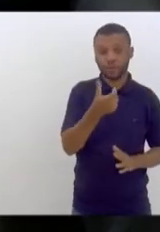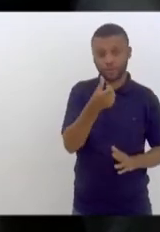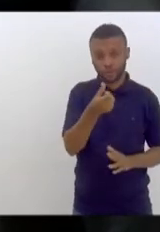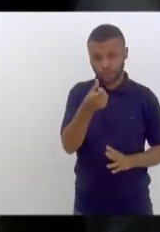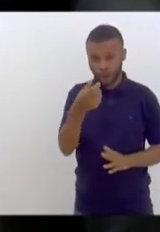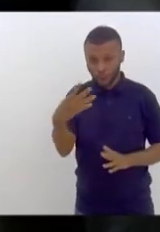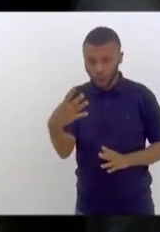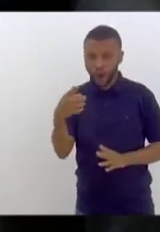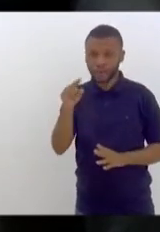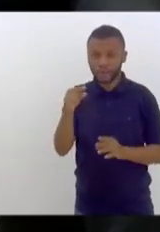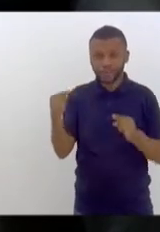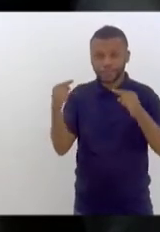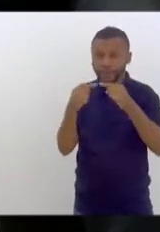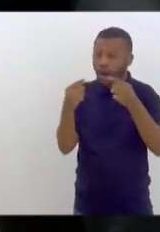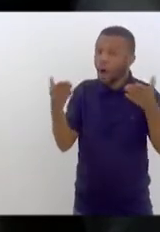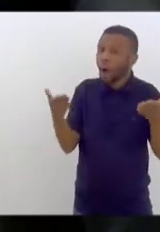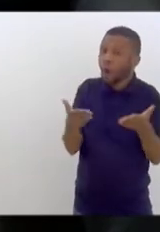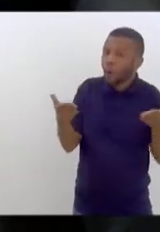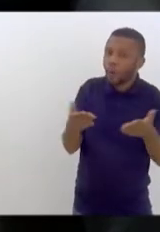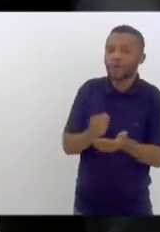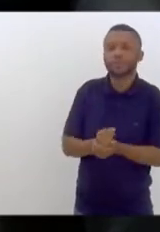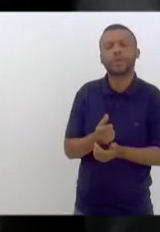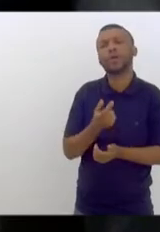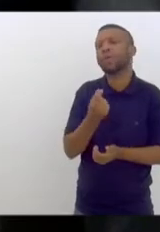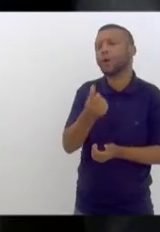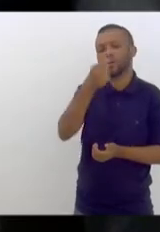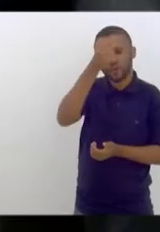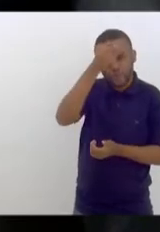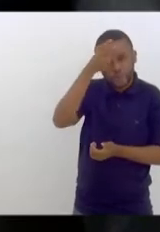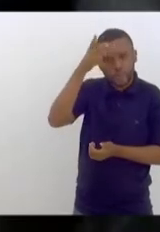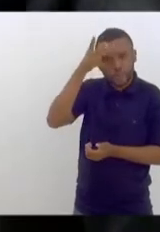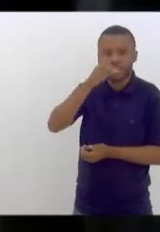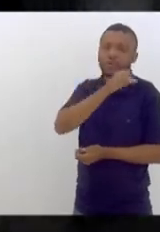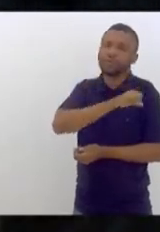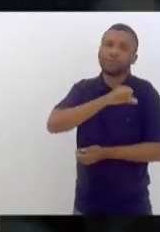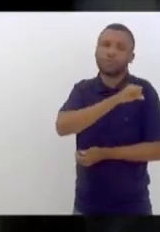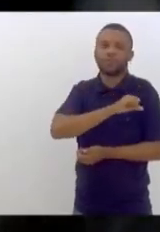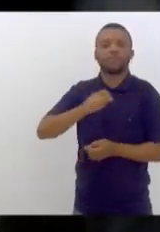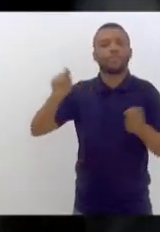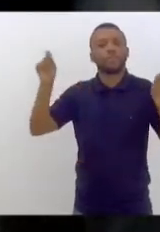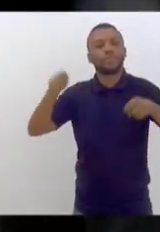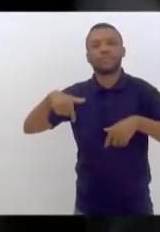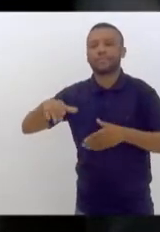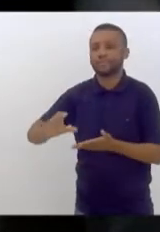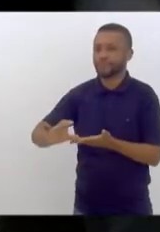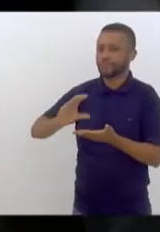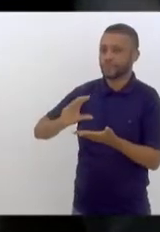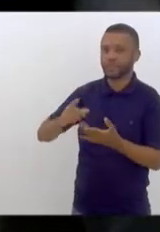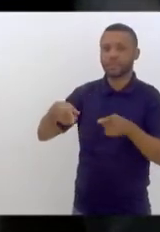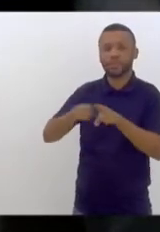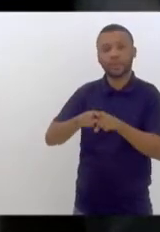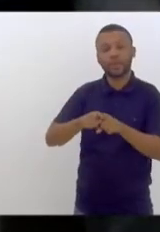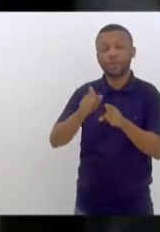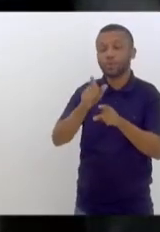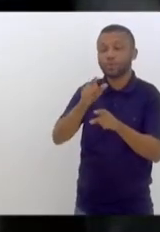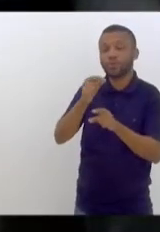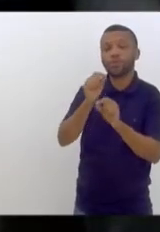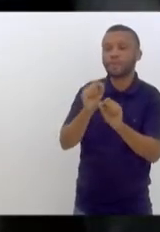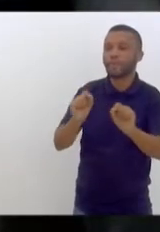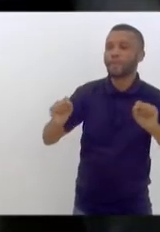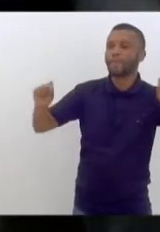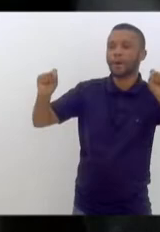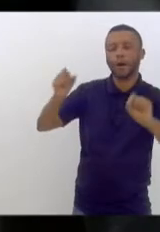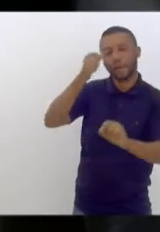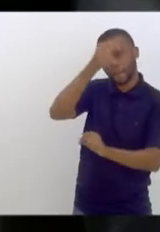hoje, quanto que o município do Rio de Janeiro deveria receber e os demais municípios também. Pode